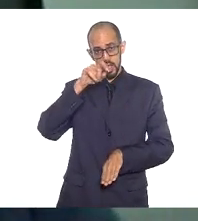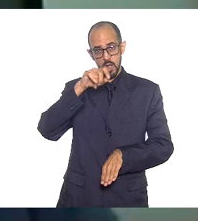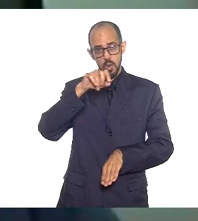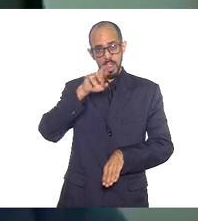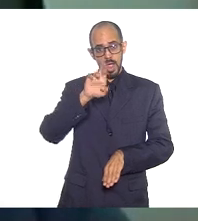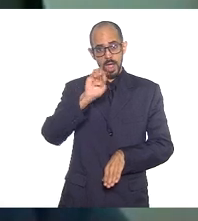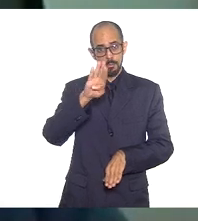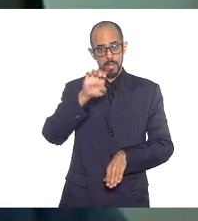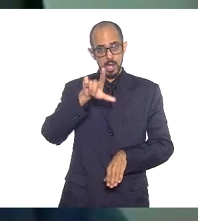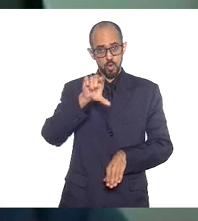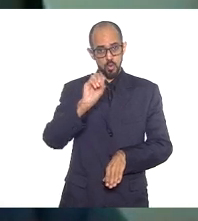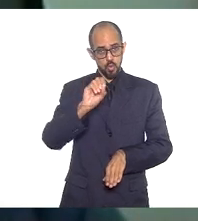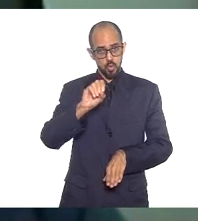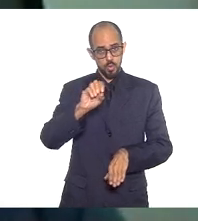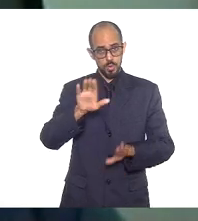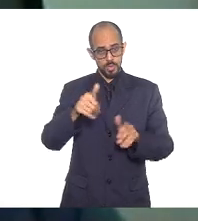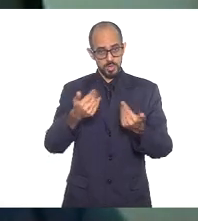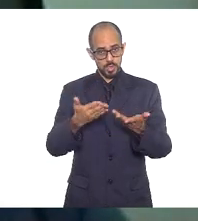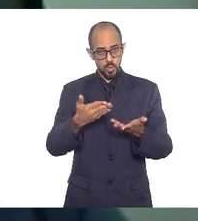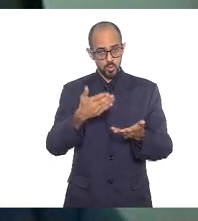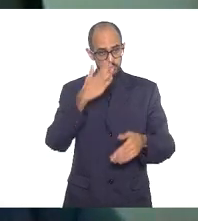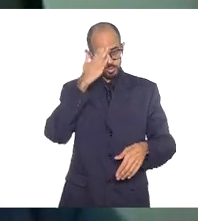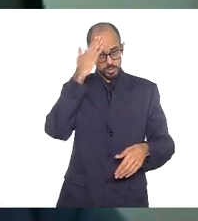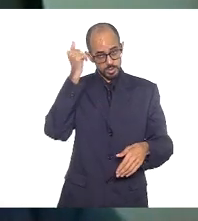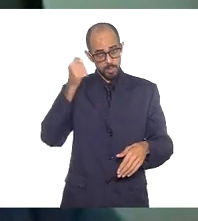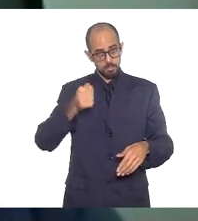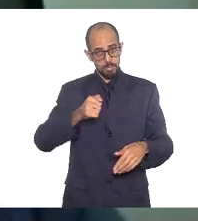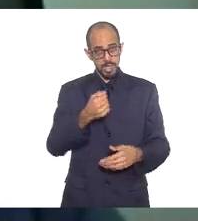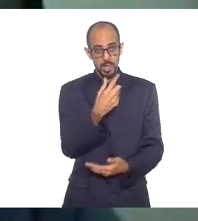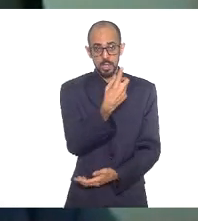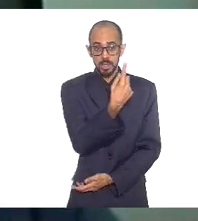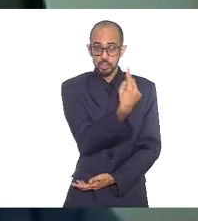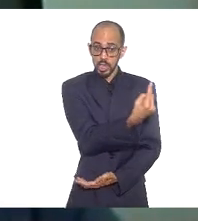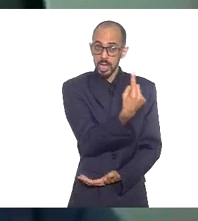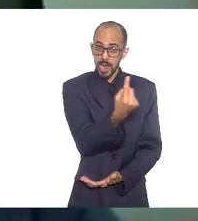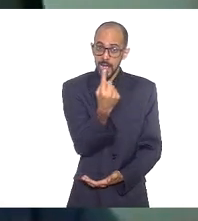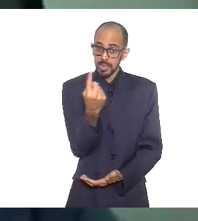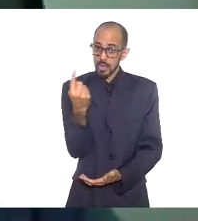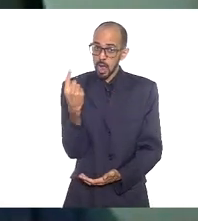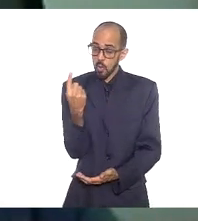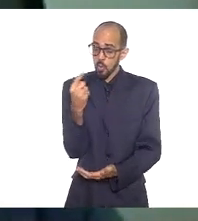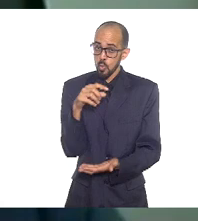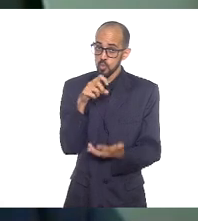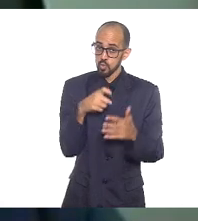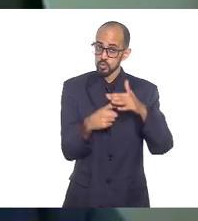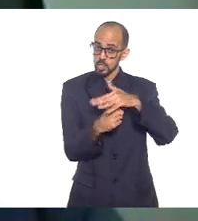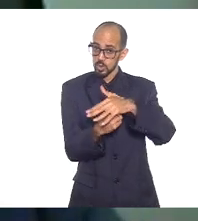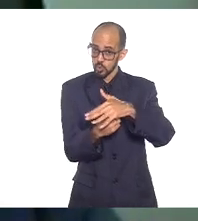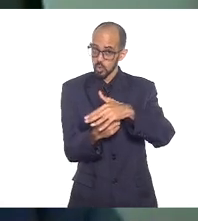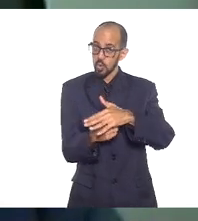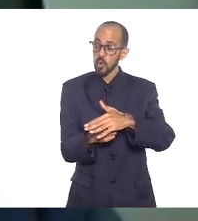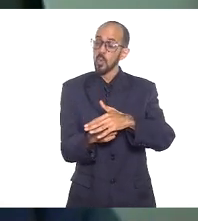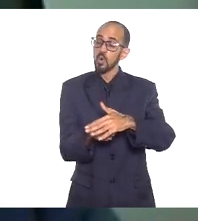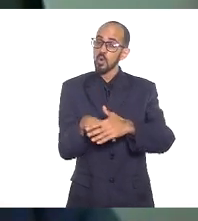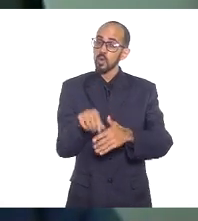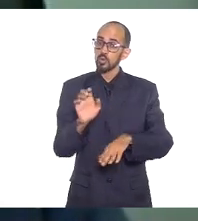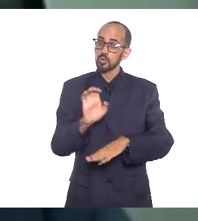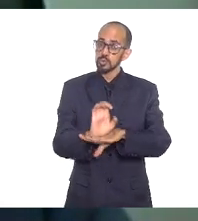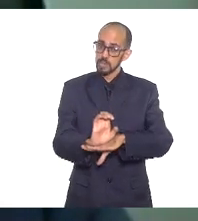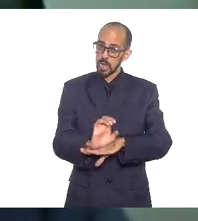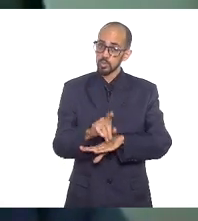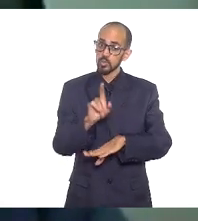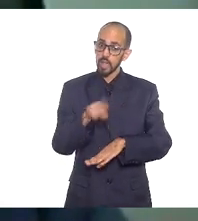Então, conhecer individualmente, né, a rubrica orçamentária de cada unidade de saúde do nosso Estado, sem dúvida